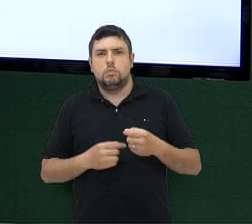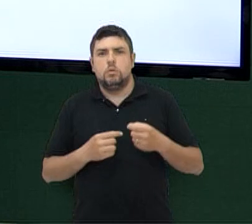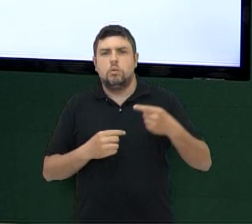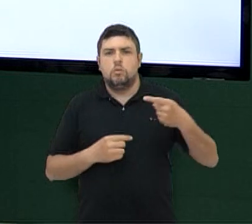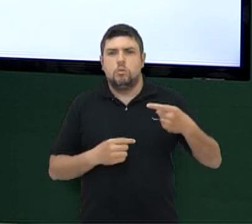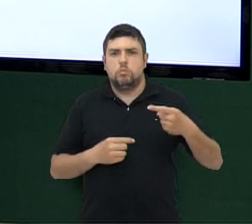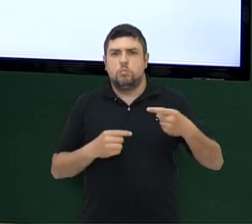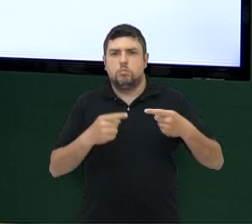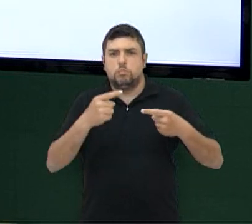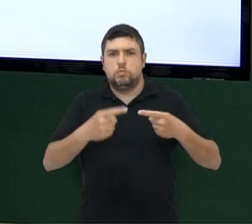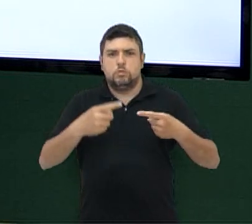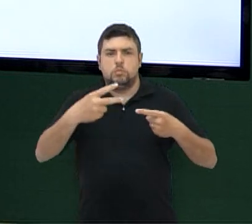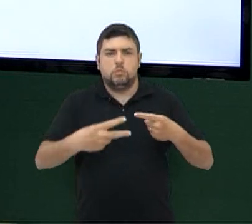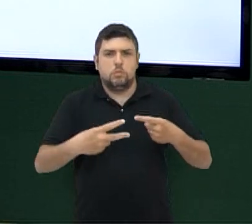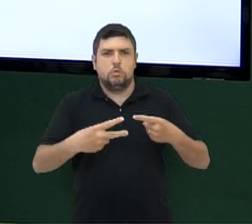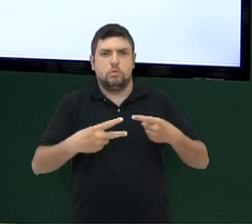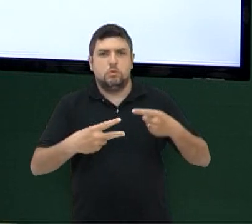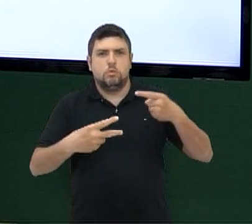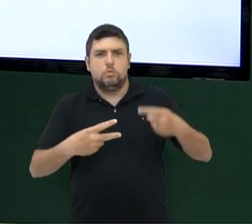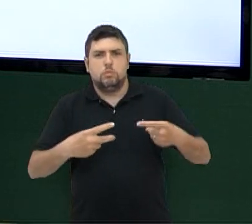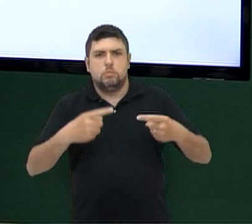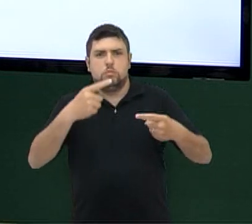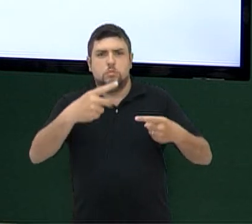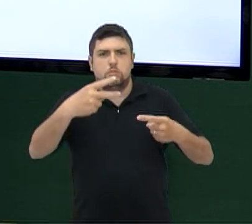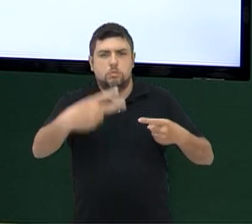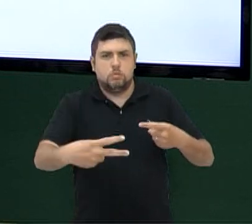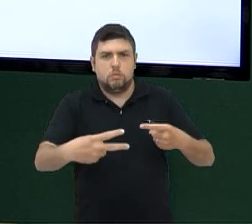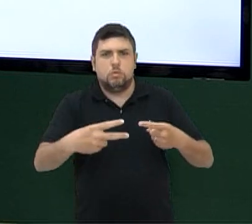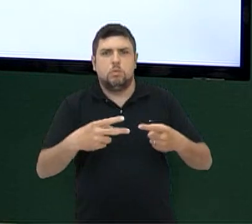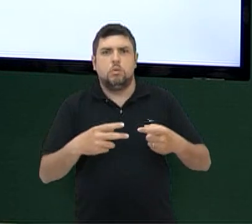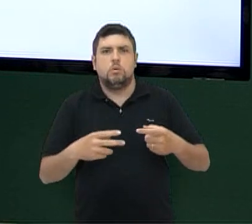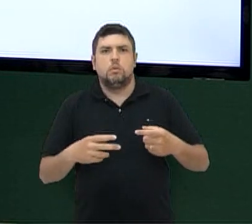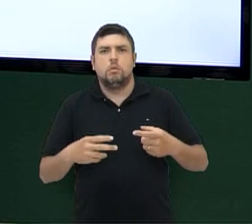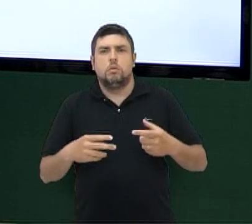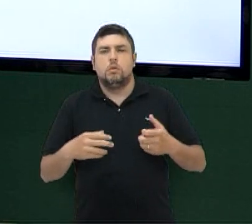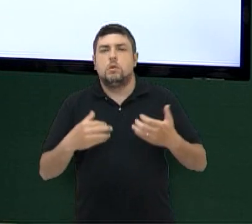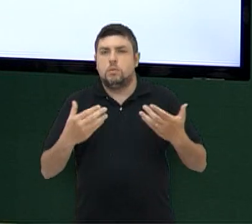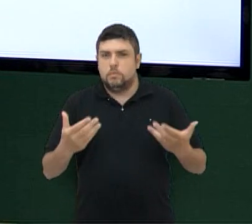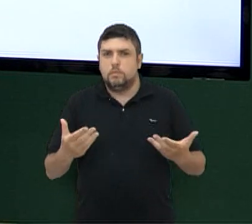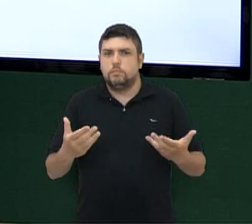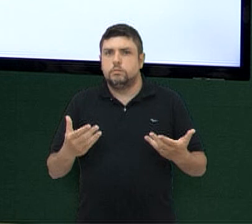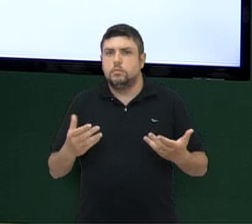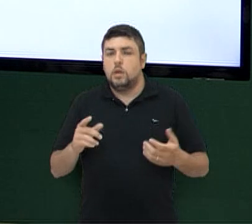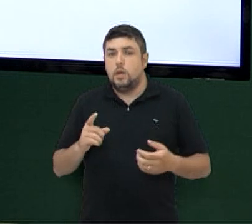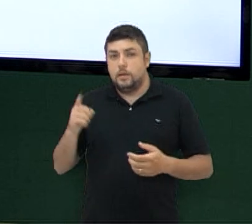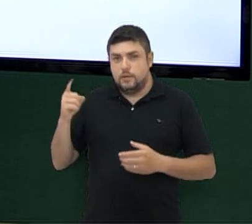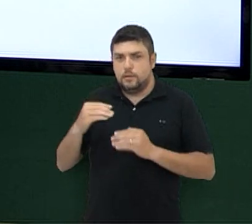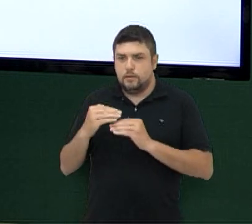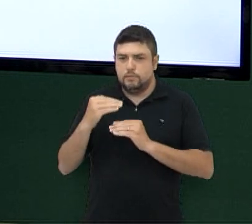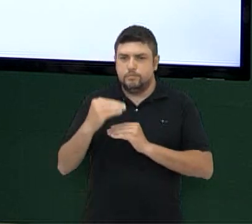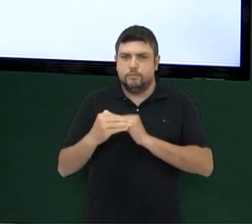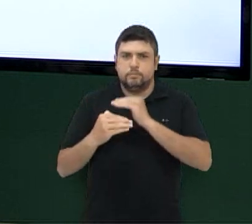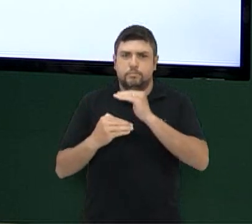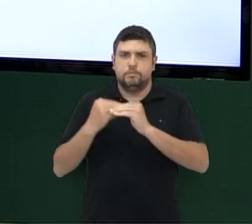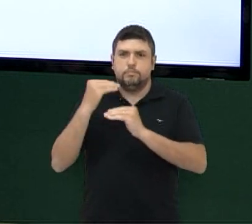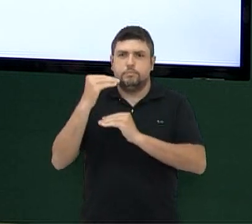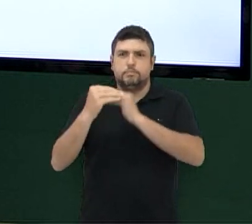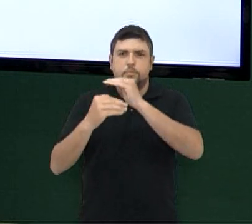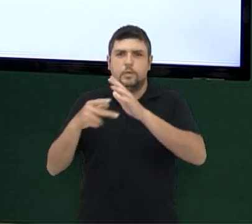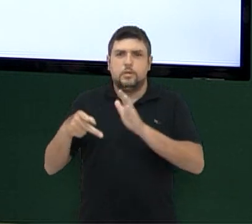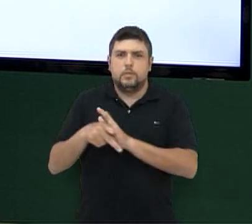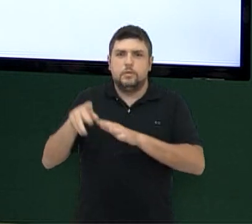seja, parece uma PA, né? Uma progressão aritmética. E é justamente isso, se você for analisar. Então, você tem aqui 3 mais